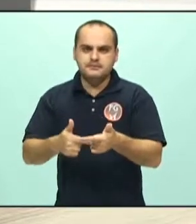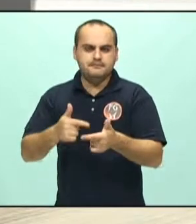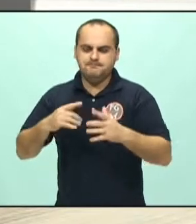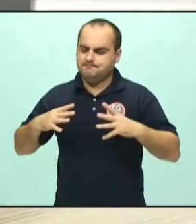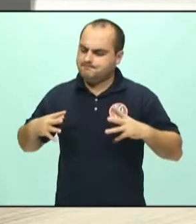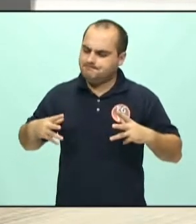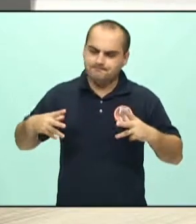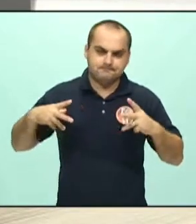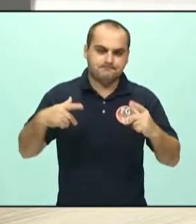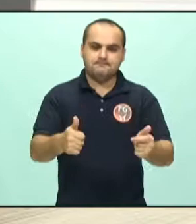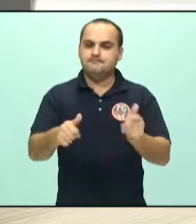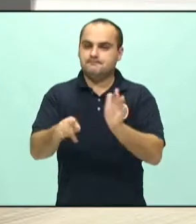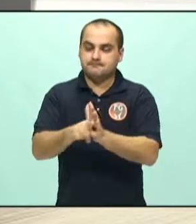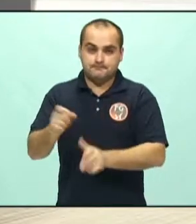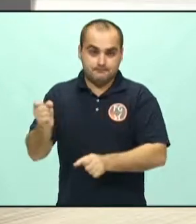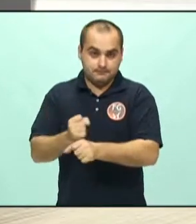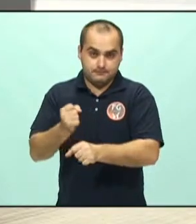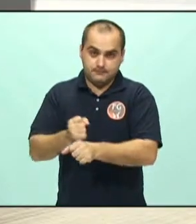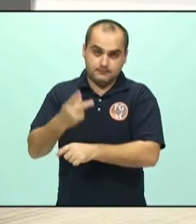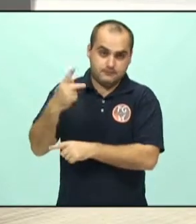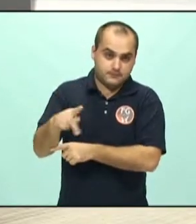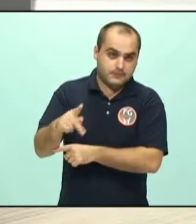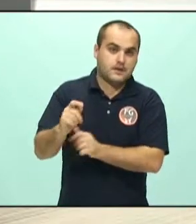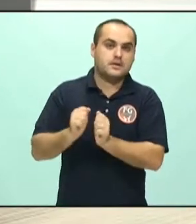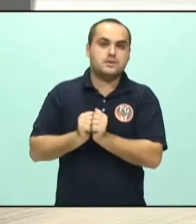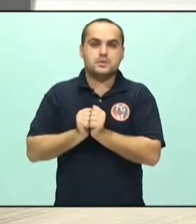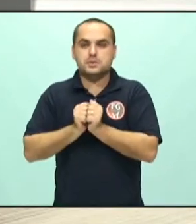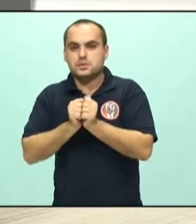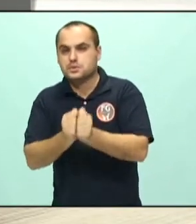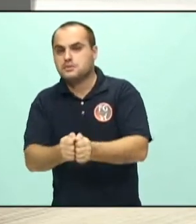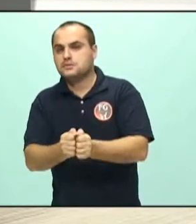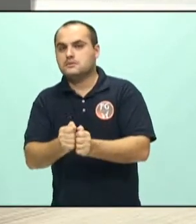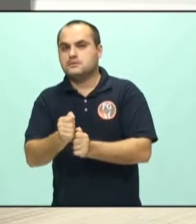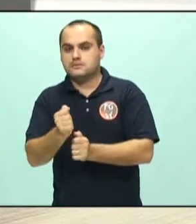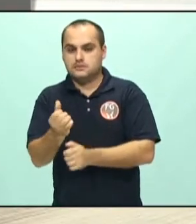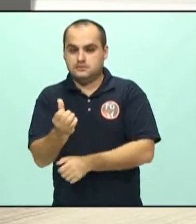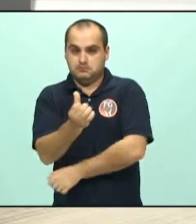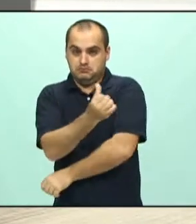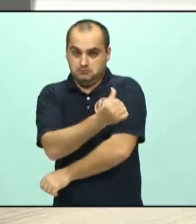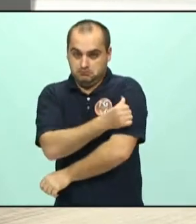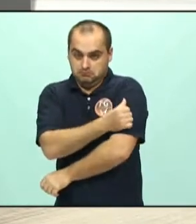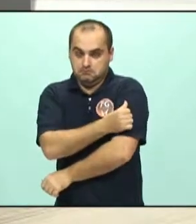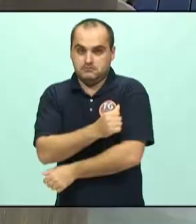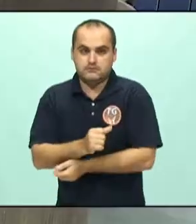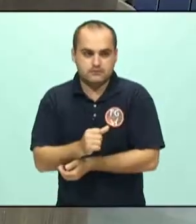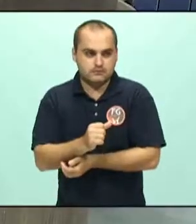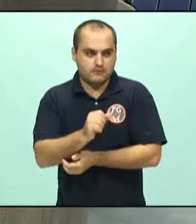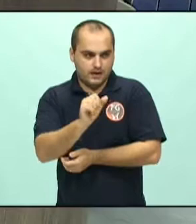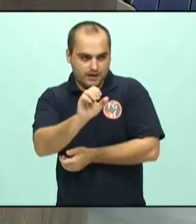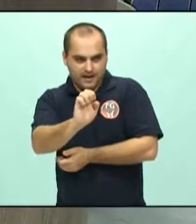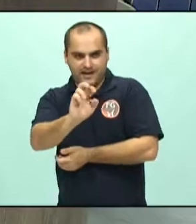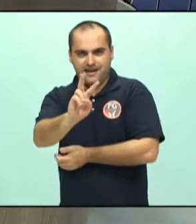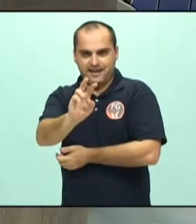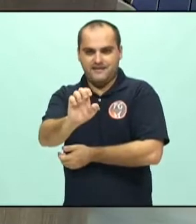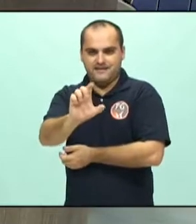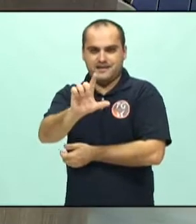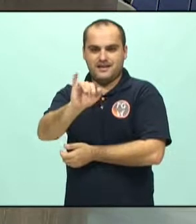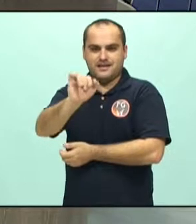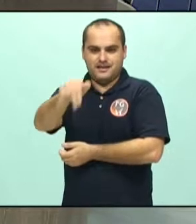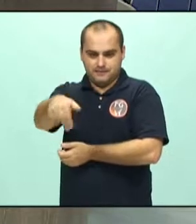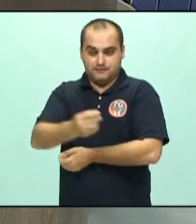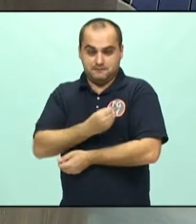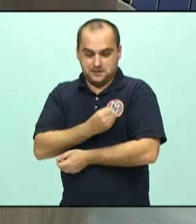toda a contextualização da obra dele, junto com o 6º ano, que na época a Evelyn Maia fazia parte dessa turma.